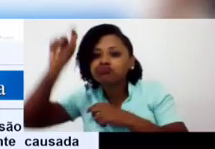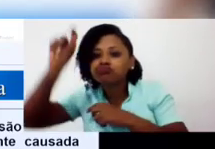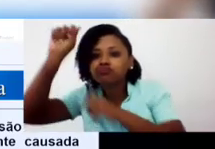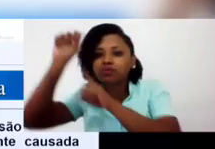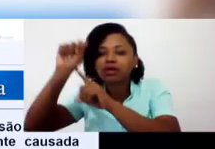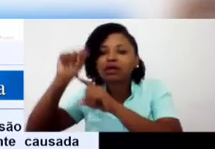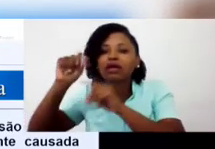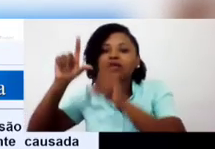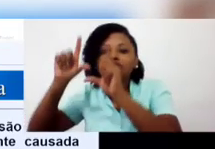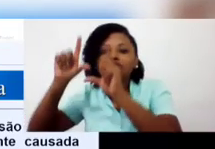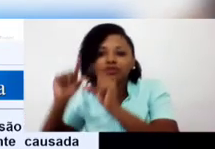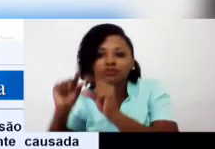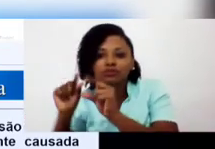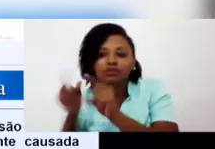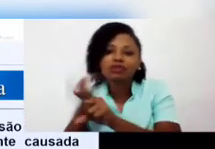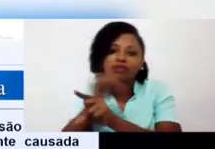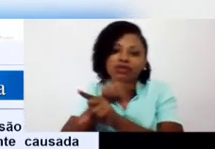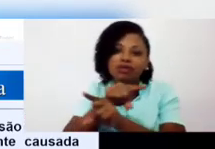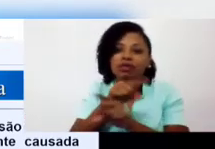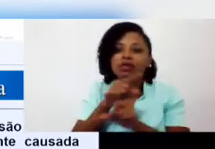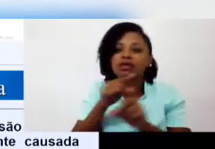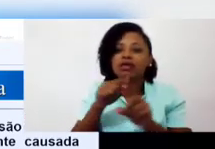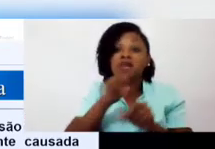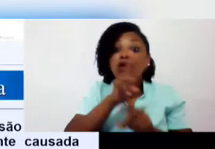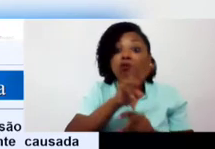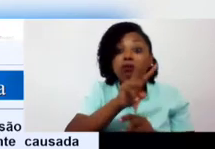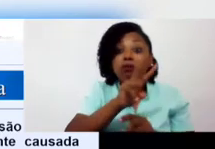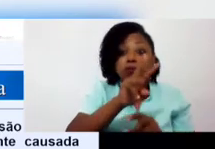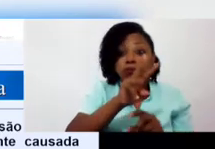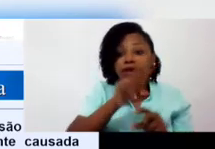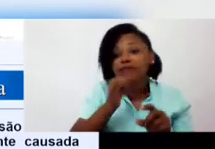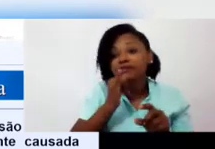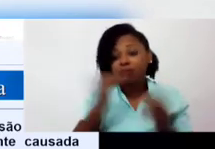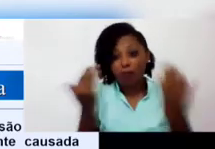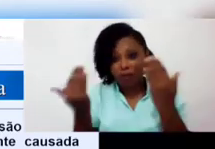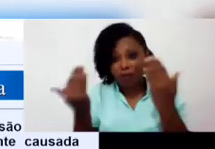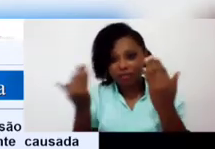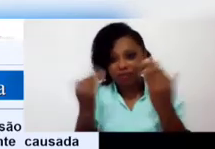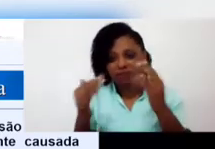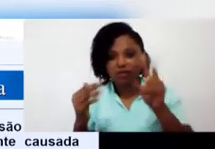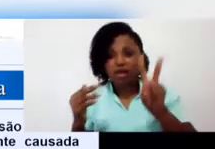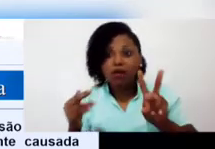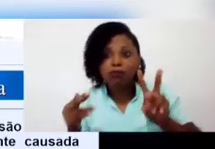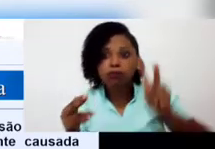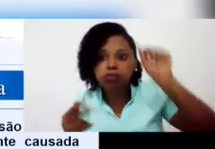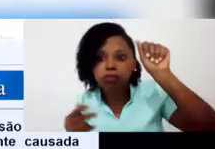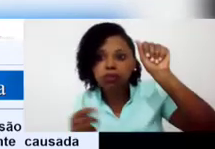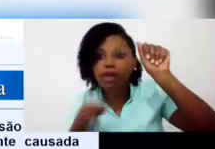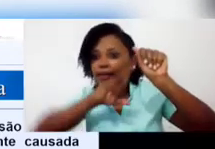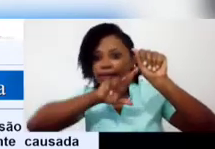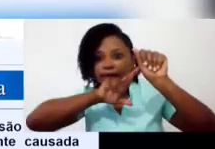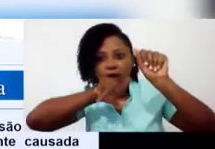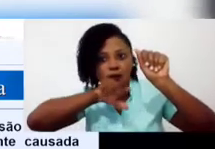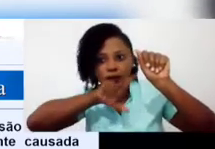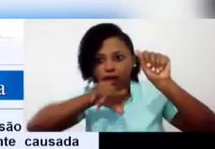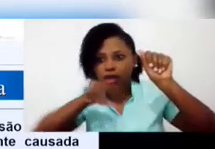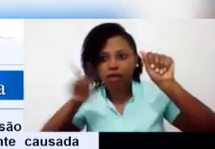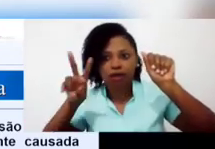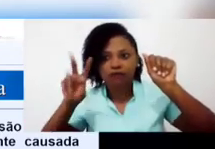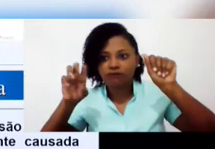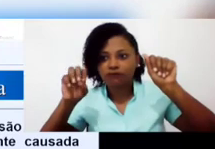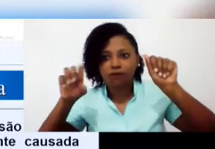de vapor de um solvente causado pela adição de um soluto não volátil. Em outras palavras, na medida que a gente coloca as